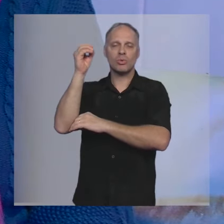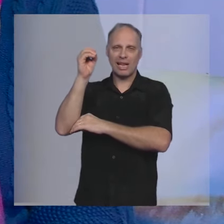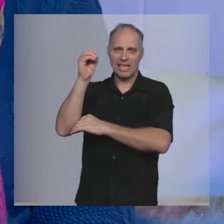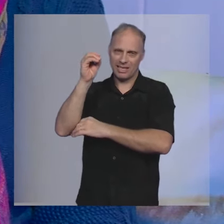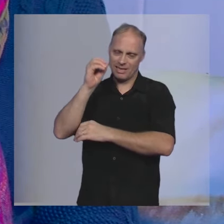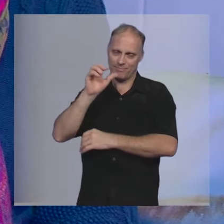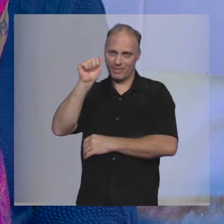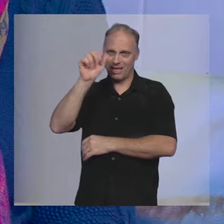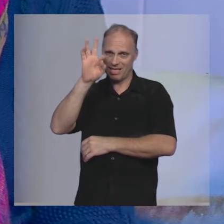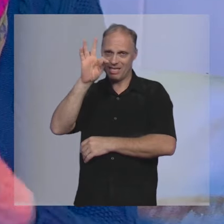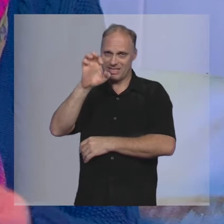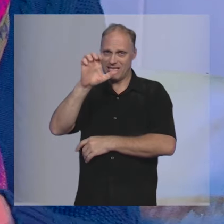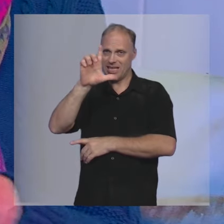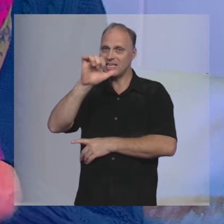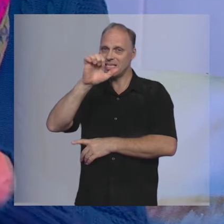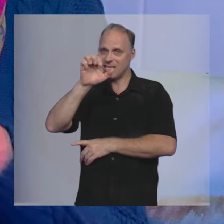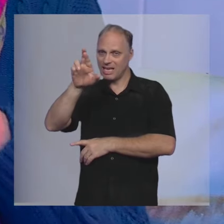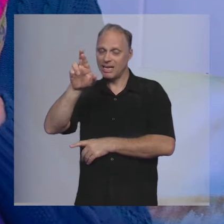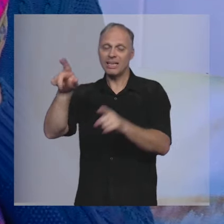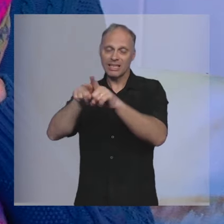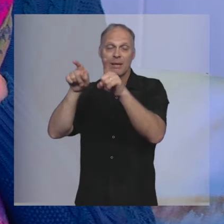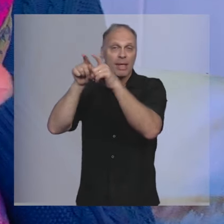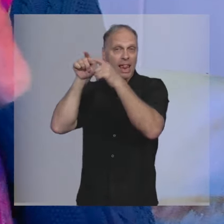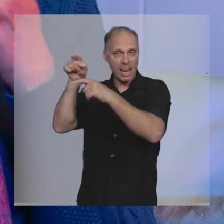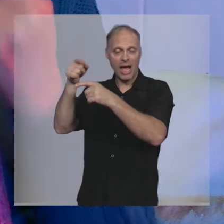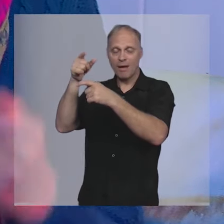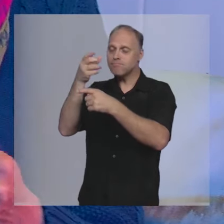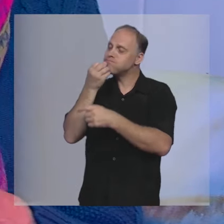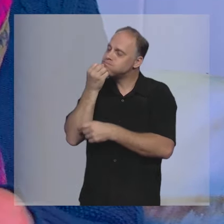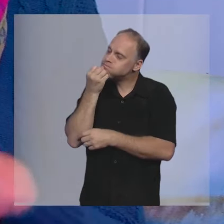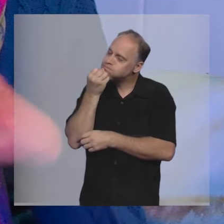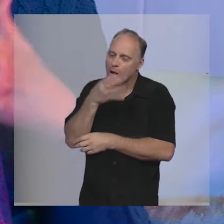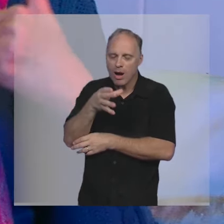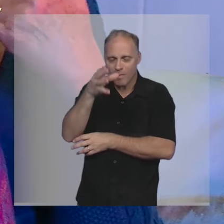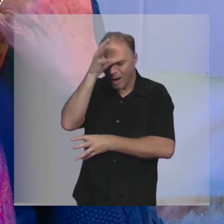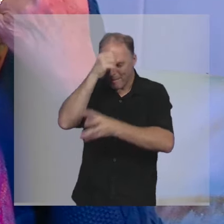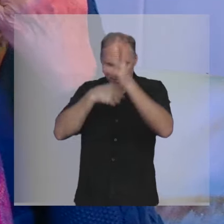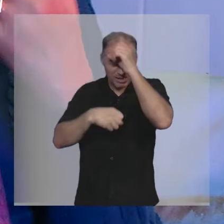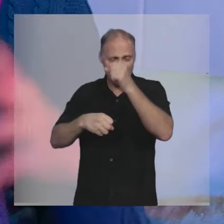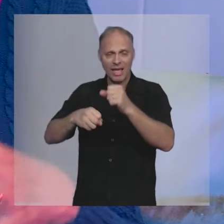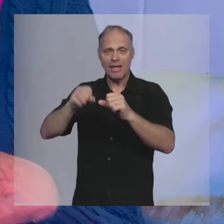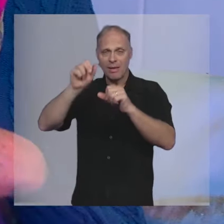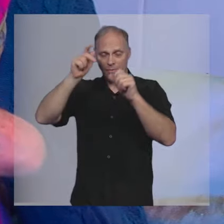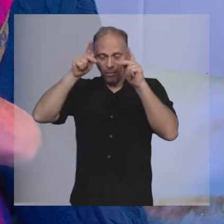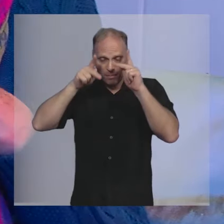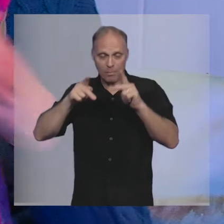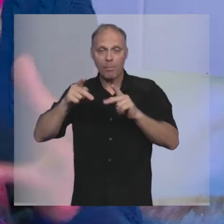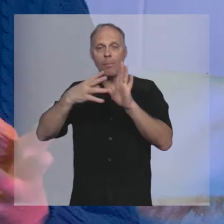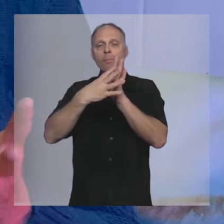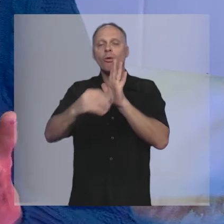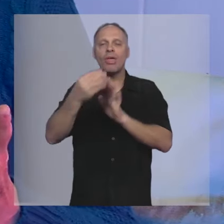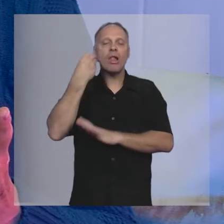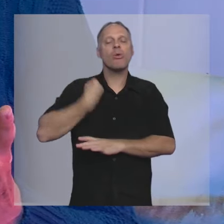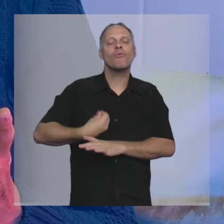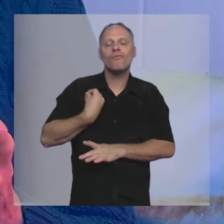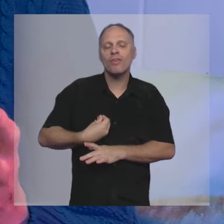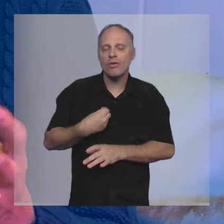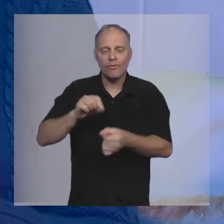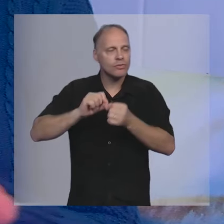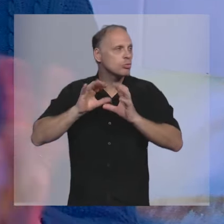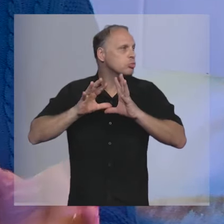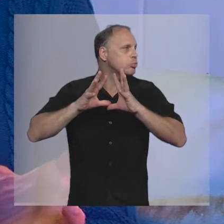né? Que também foi assim muito bom. Eu fiz com modelo vivo, eu fiz com tudo que tinha